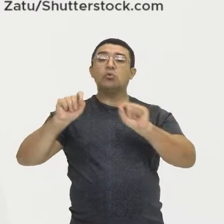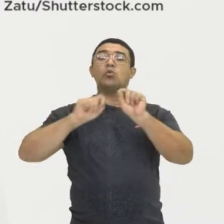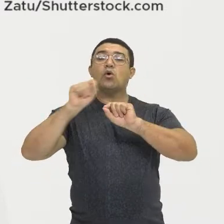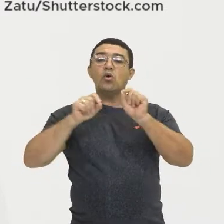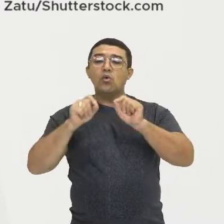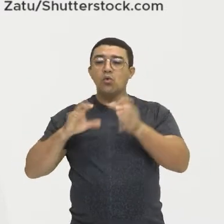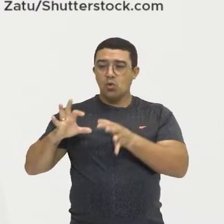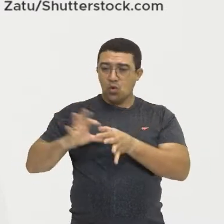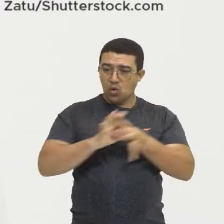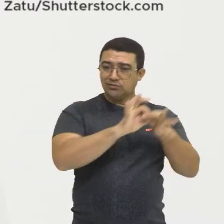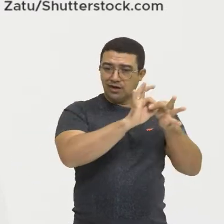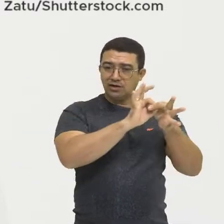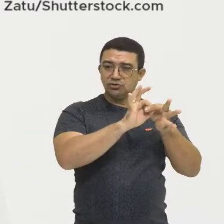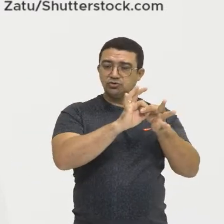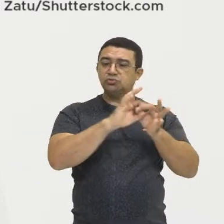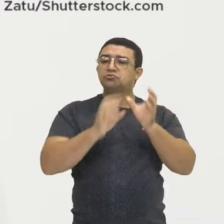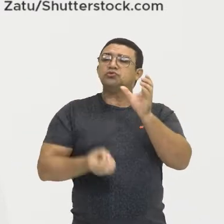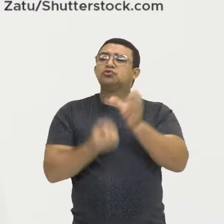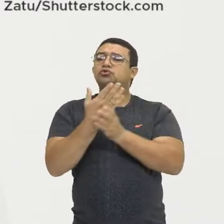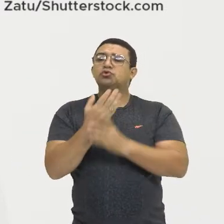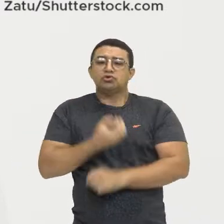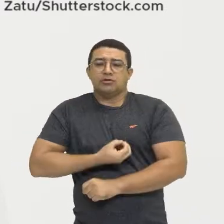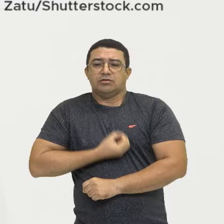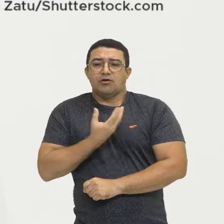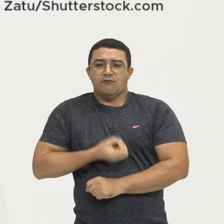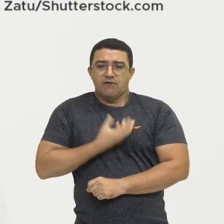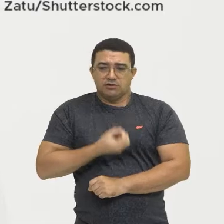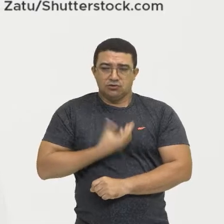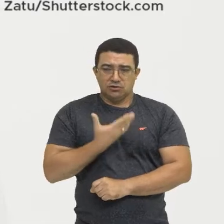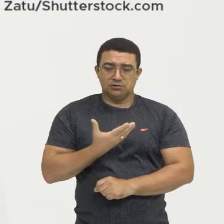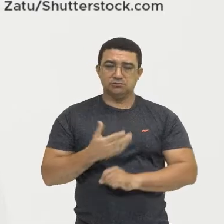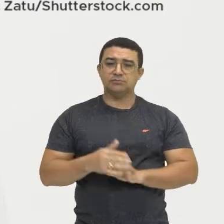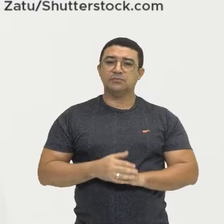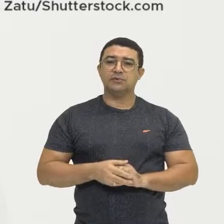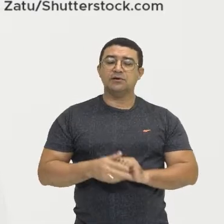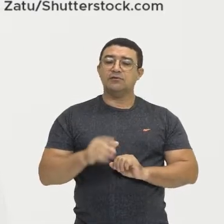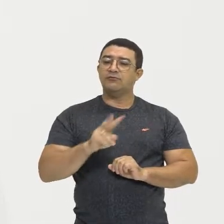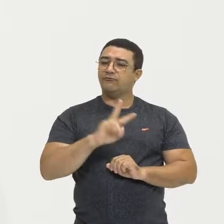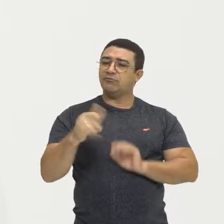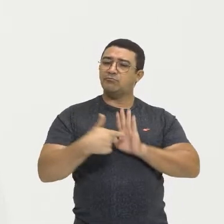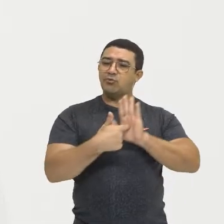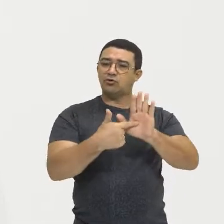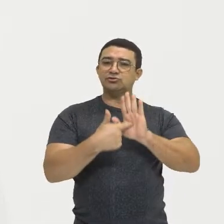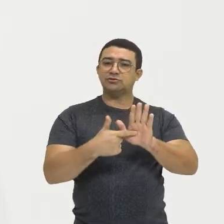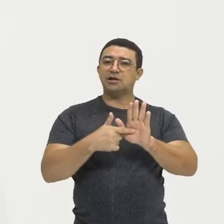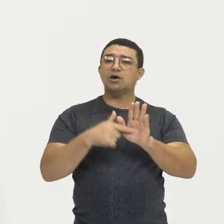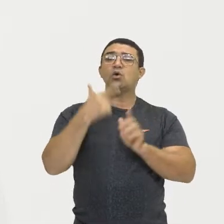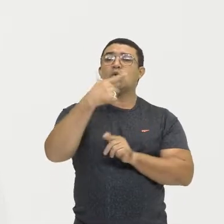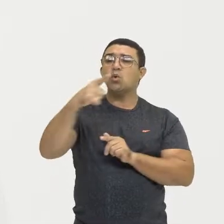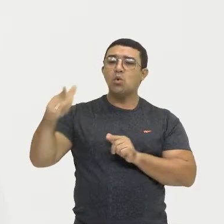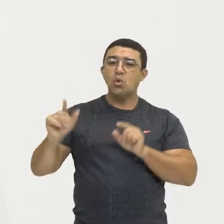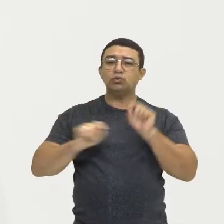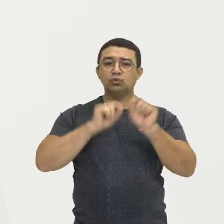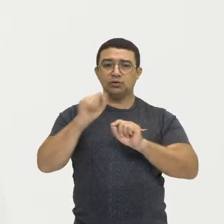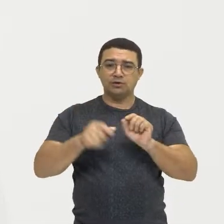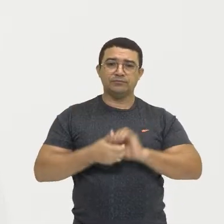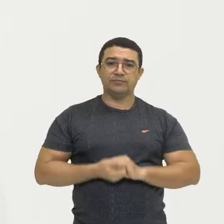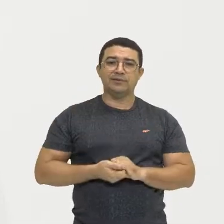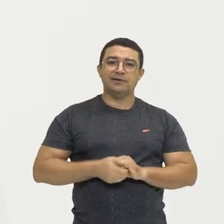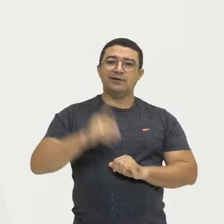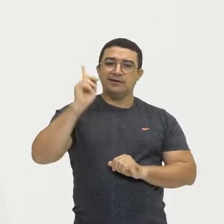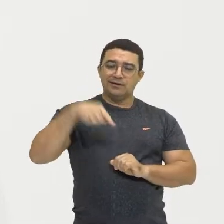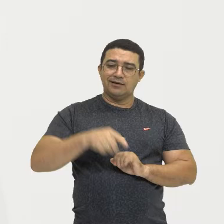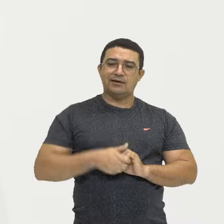contexto, este cenário do qual surge o trovadorismo, nós vamos destacar outro aspecto, que